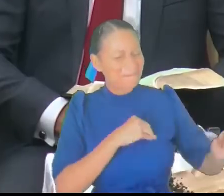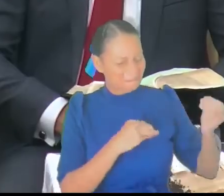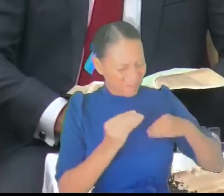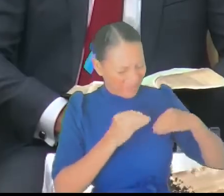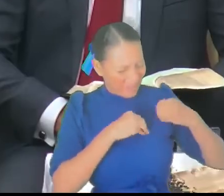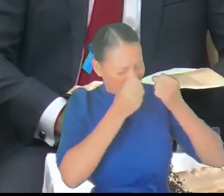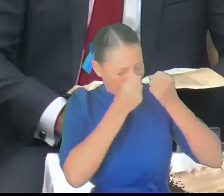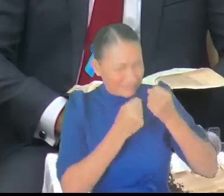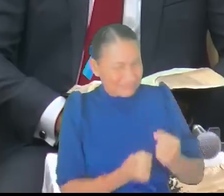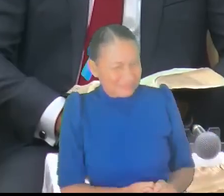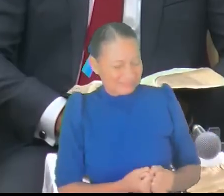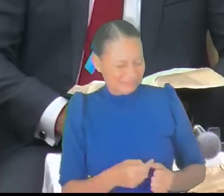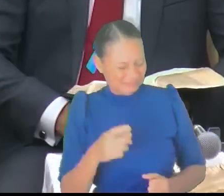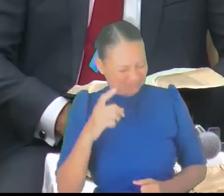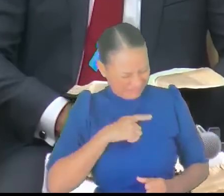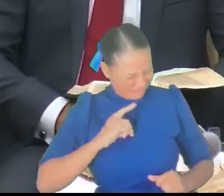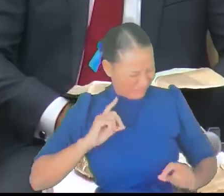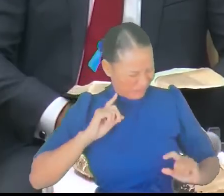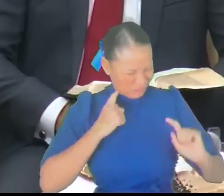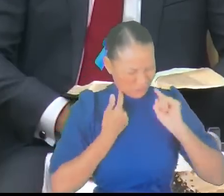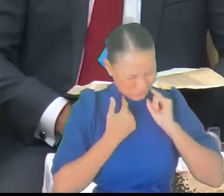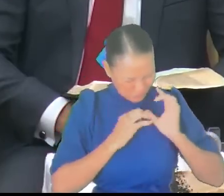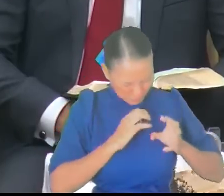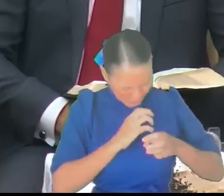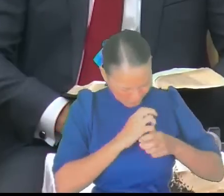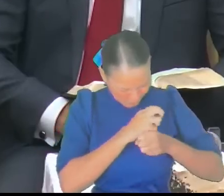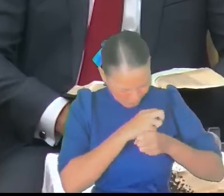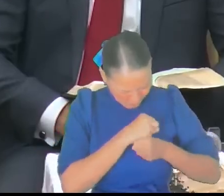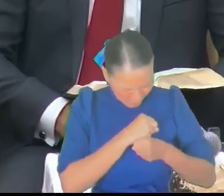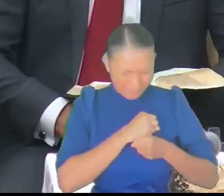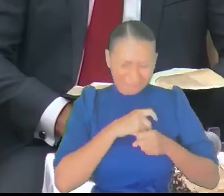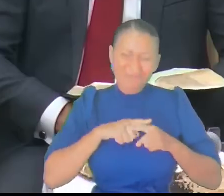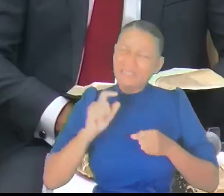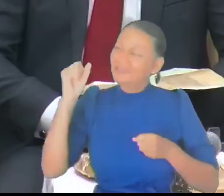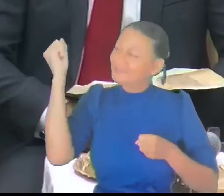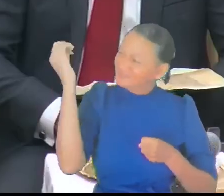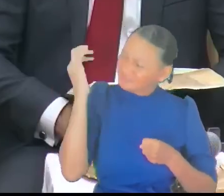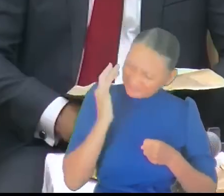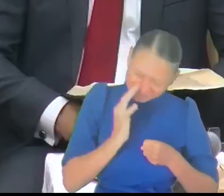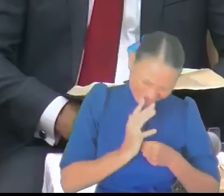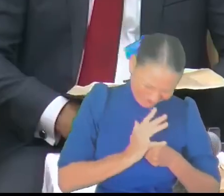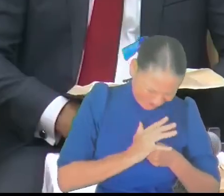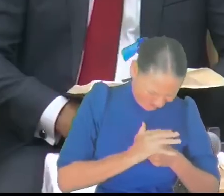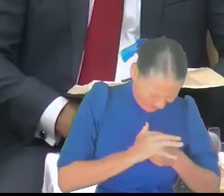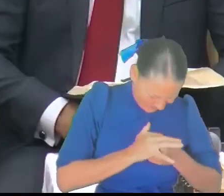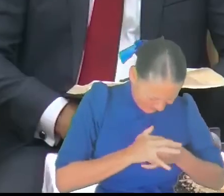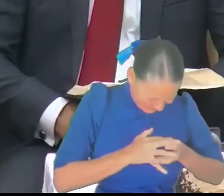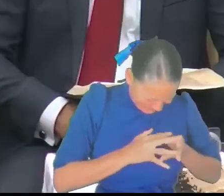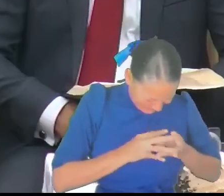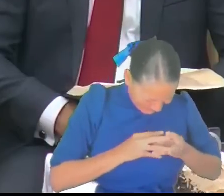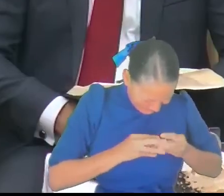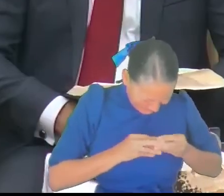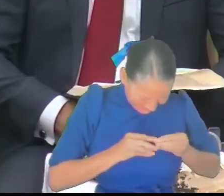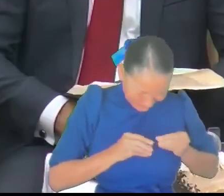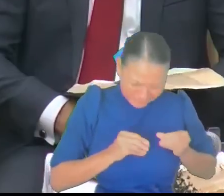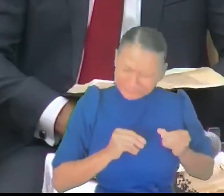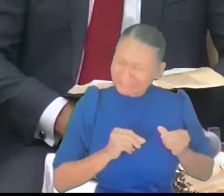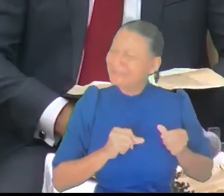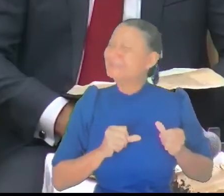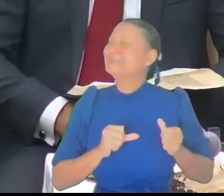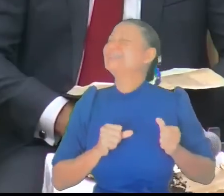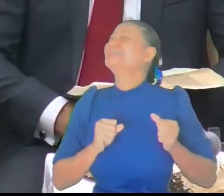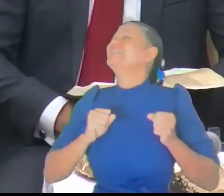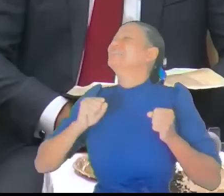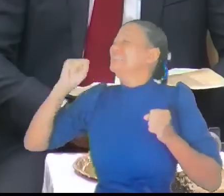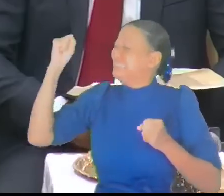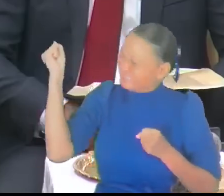as maiores escuridões, mas pela graça de Deus, Pela graça de Deus,